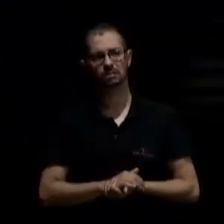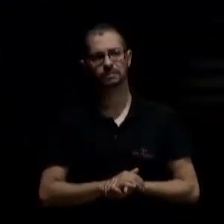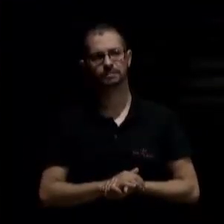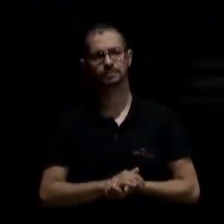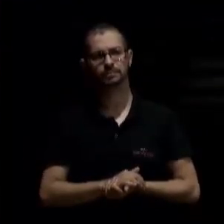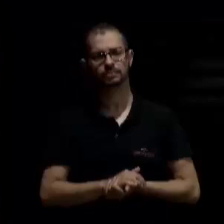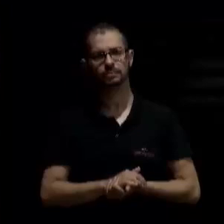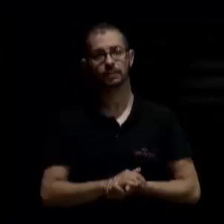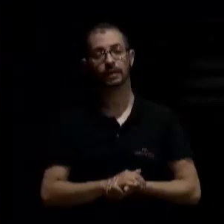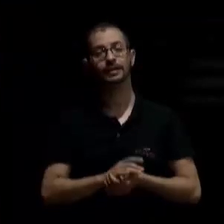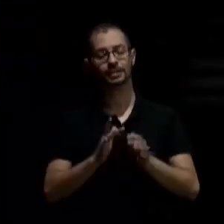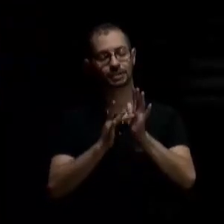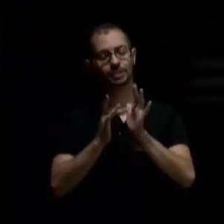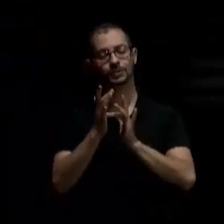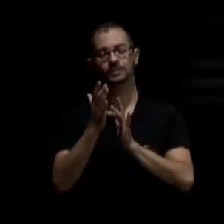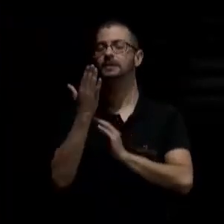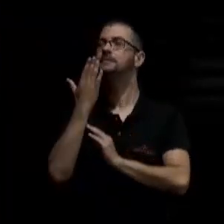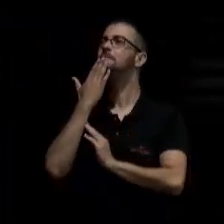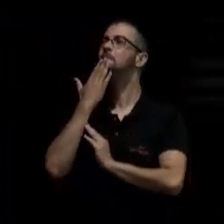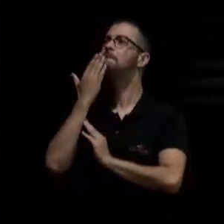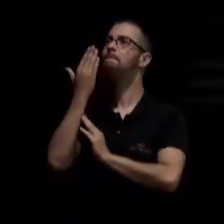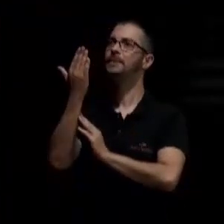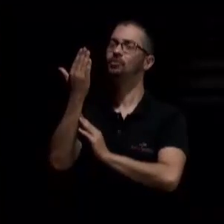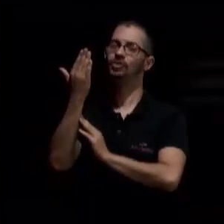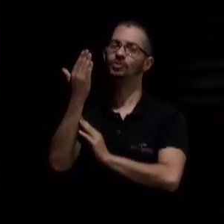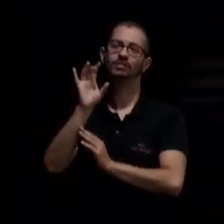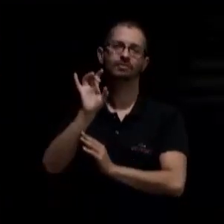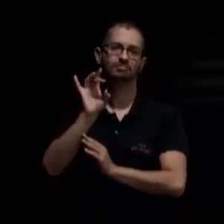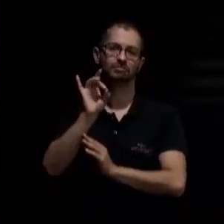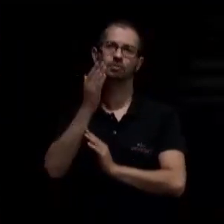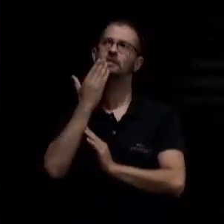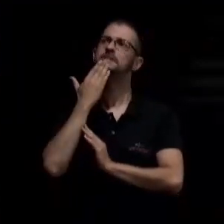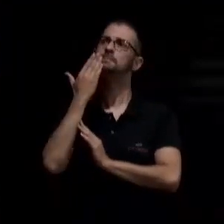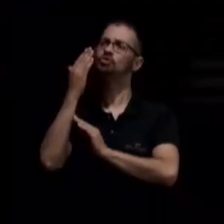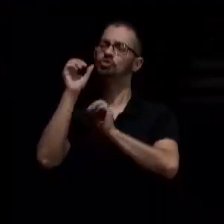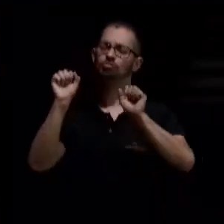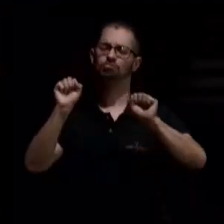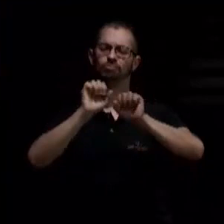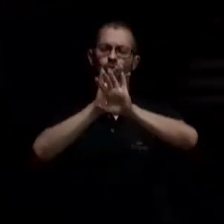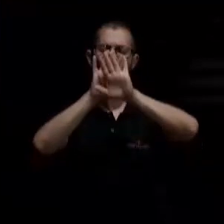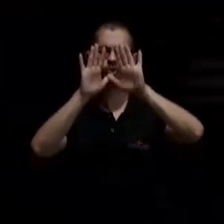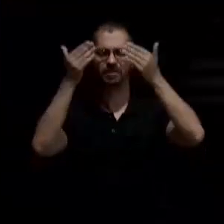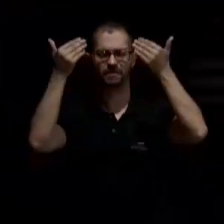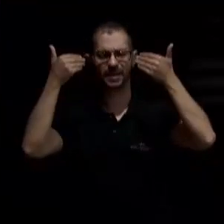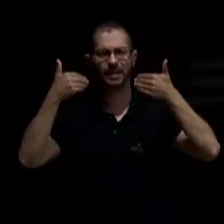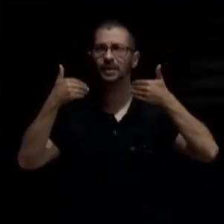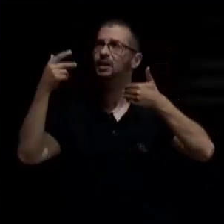Ele faz um pedido, e só este pedido para ele: glorifica-me com a